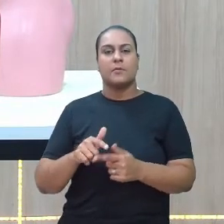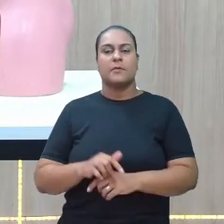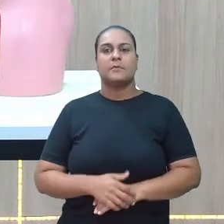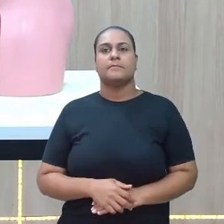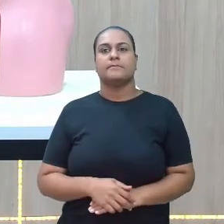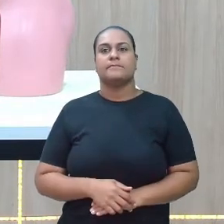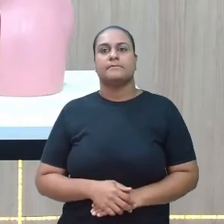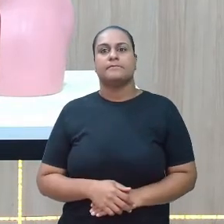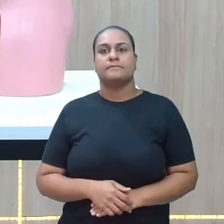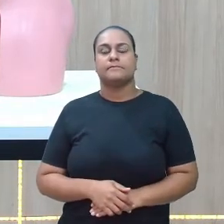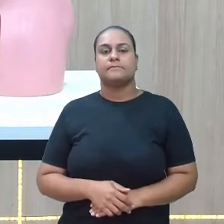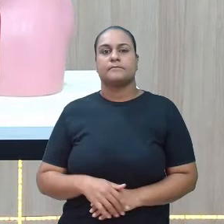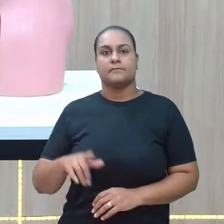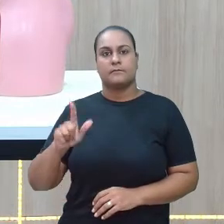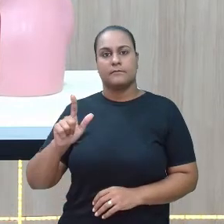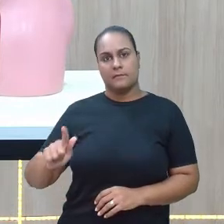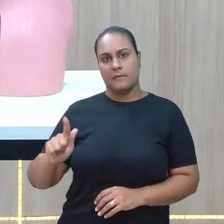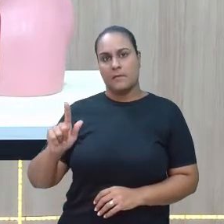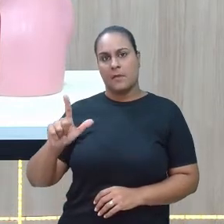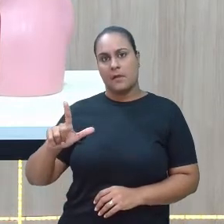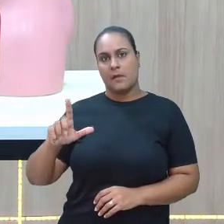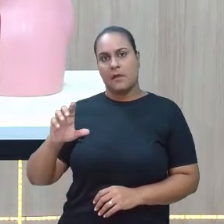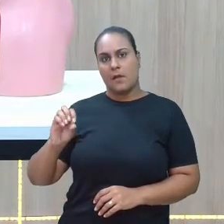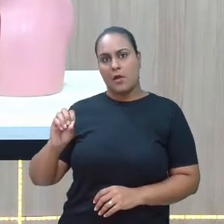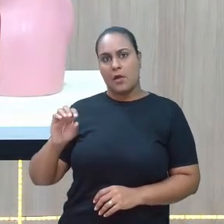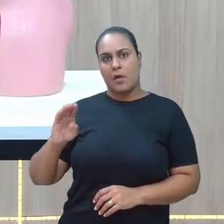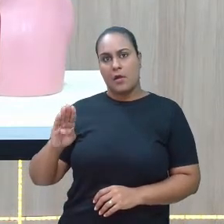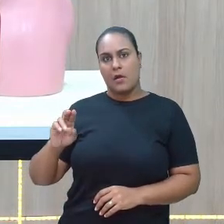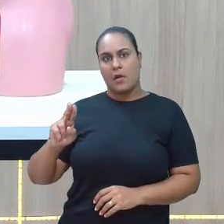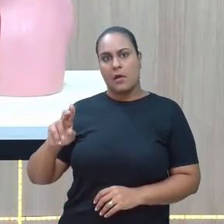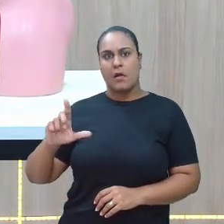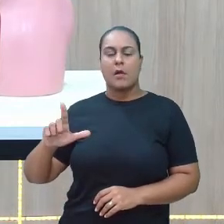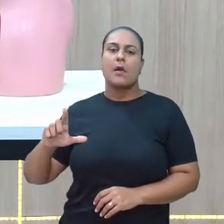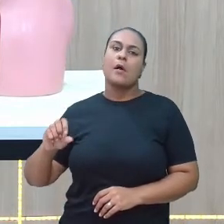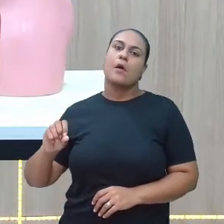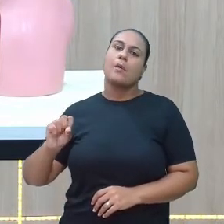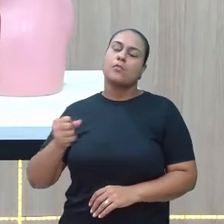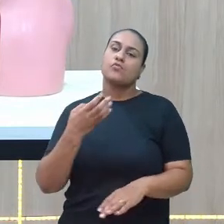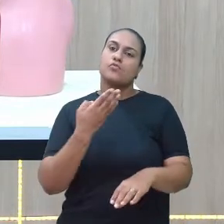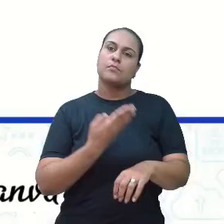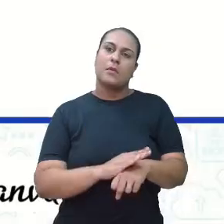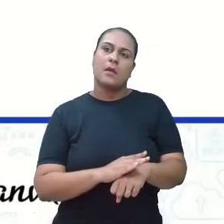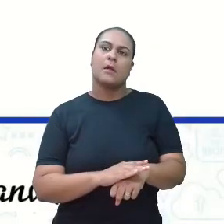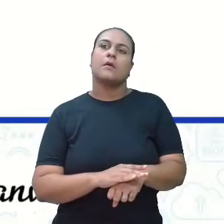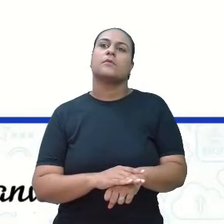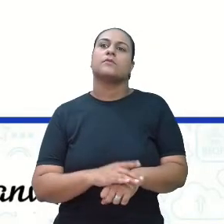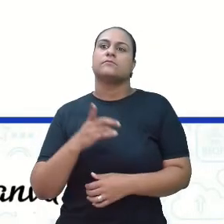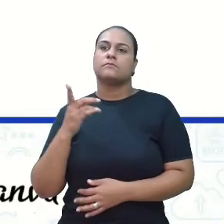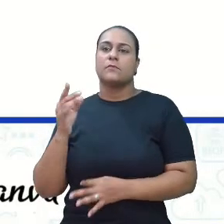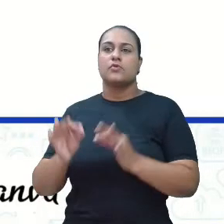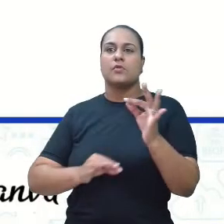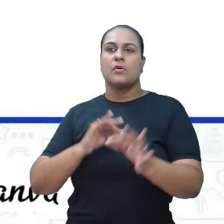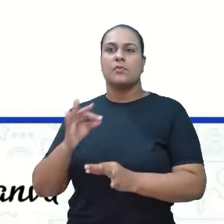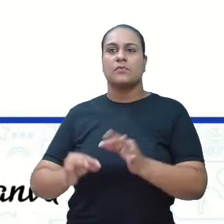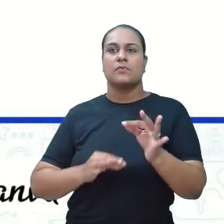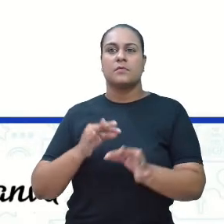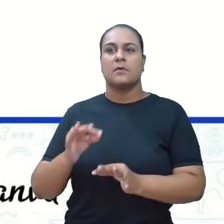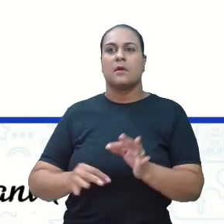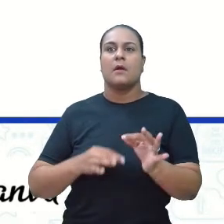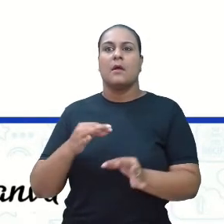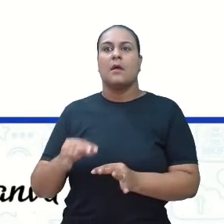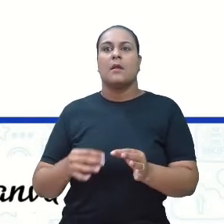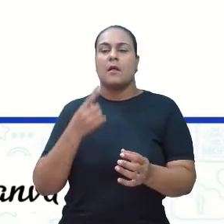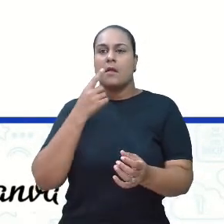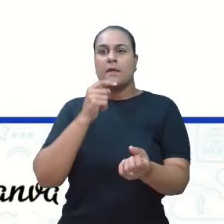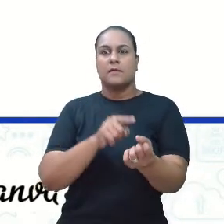os glóbulos brancos, também chamados de leucócitos, são células sanguíneas nucleadas,